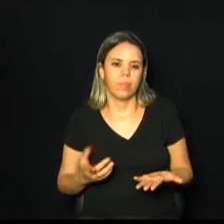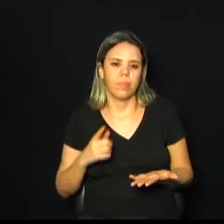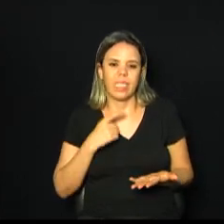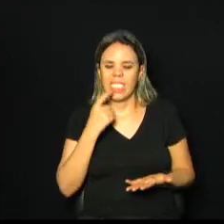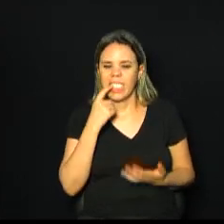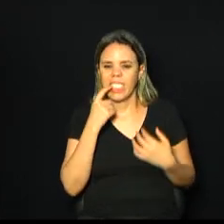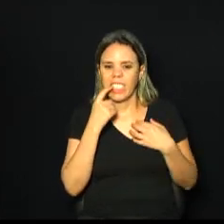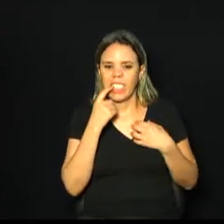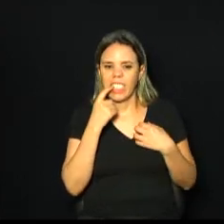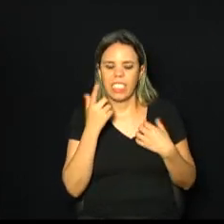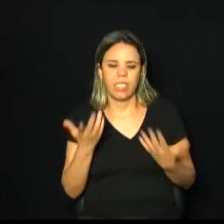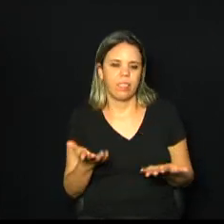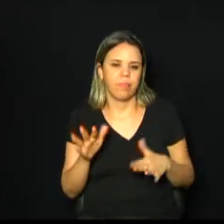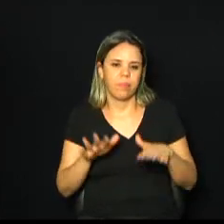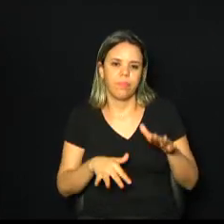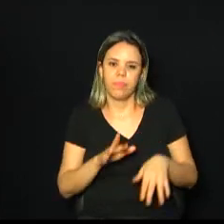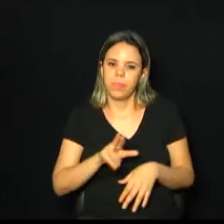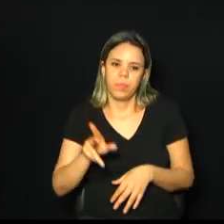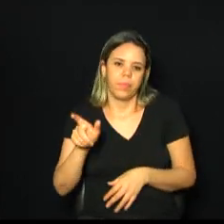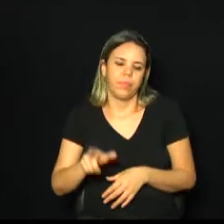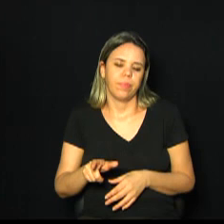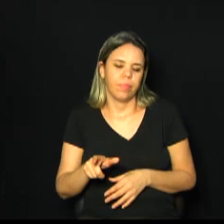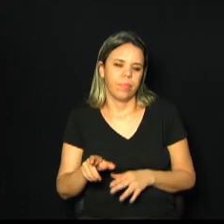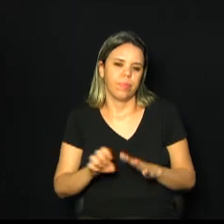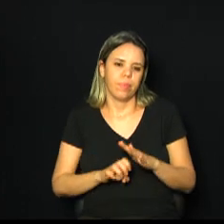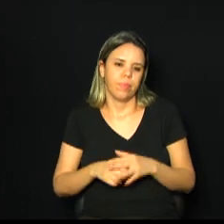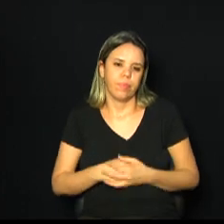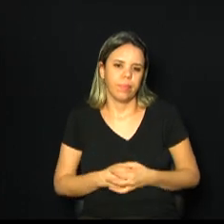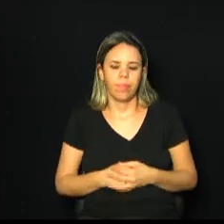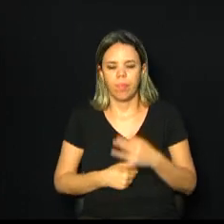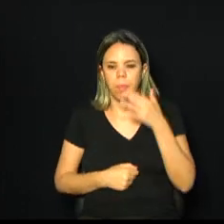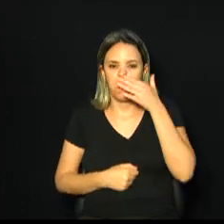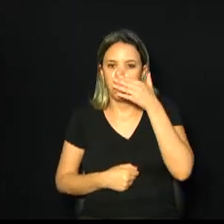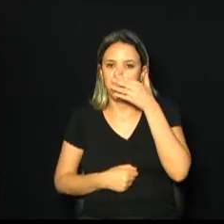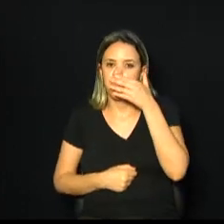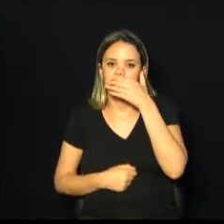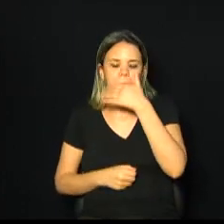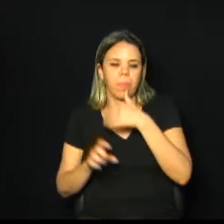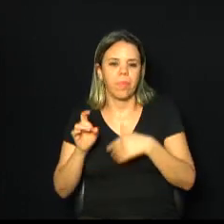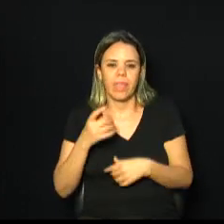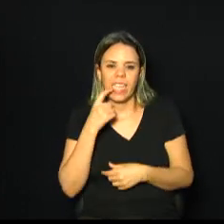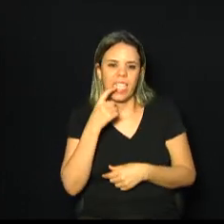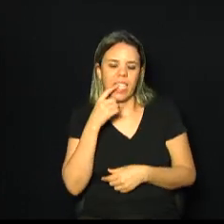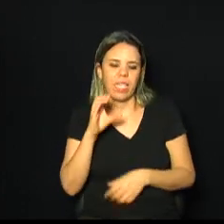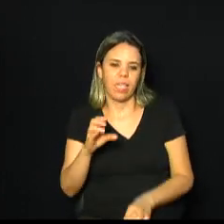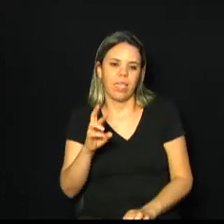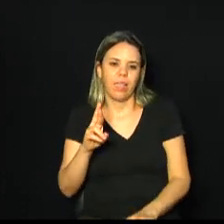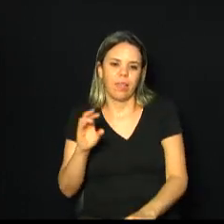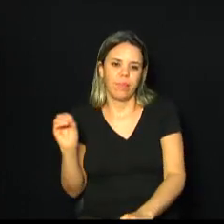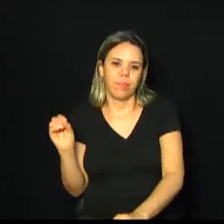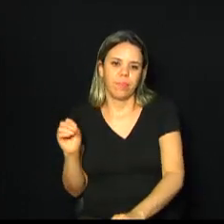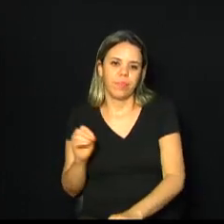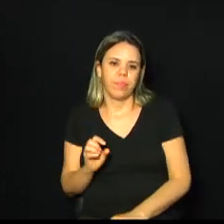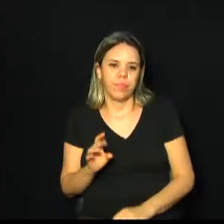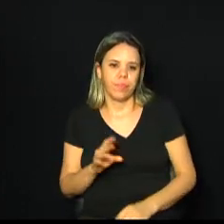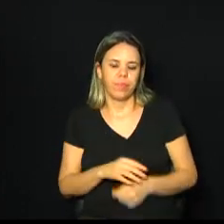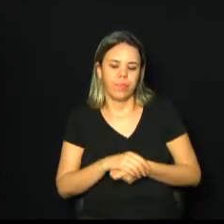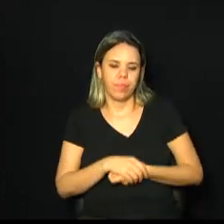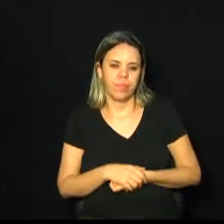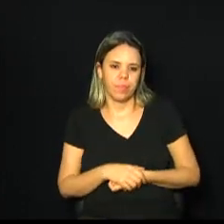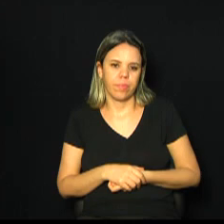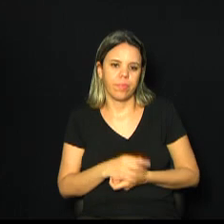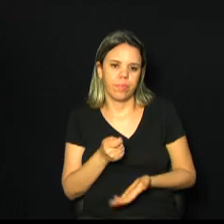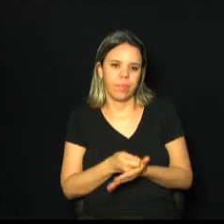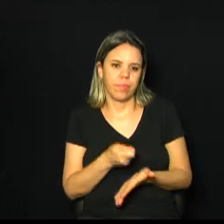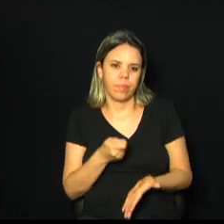dentista, ele muitas vezes não é uma pessoa jurídica, né? Ele é apenas um dentista com CRO. Mas ele está